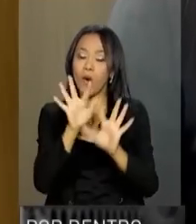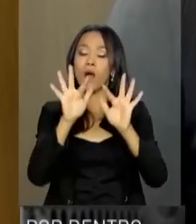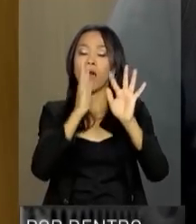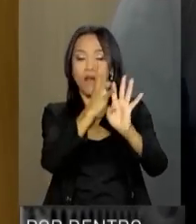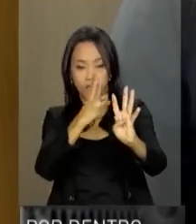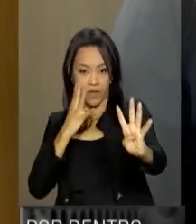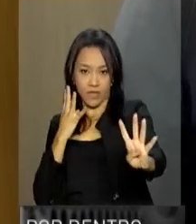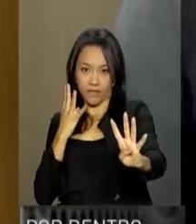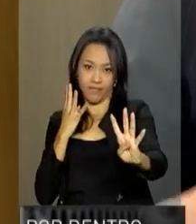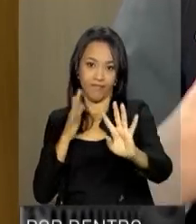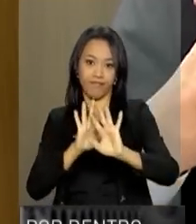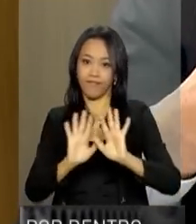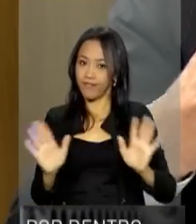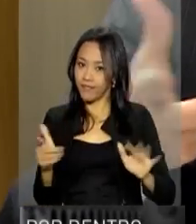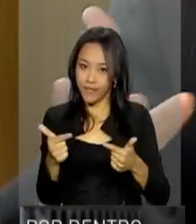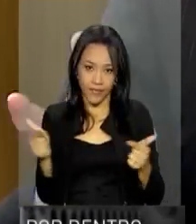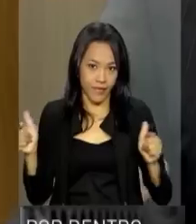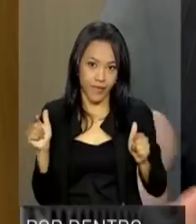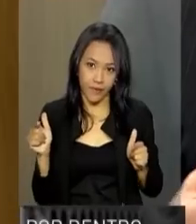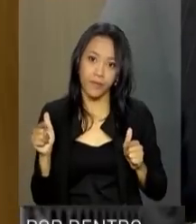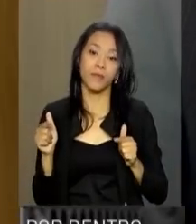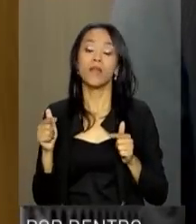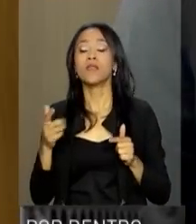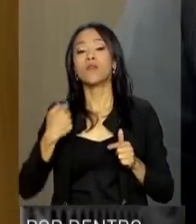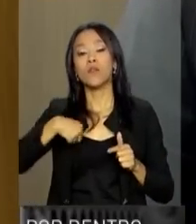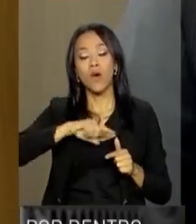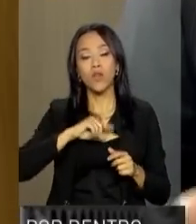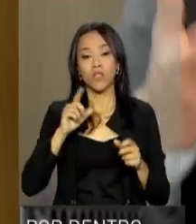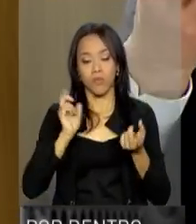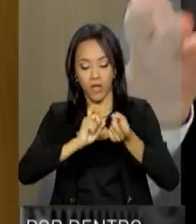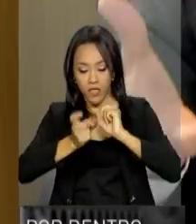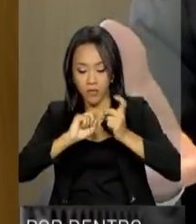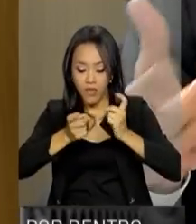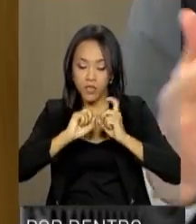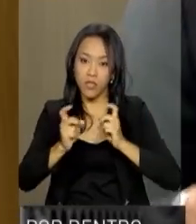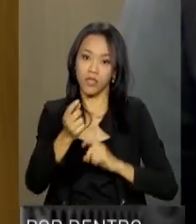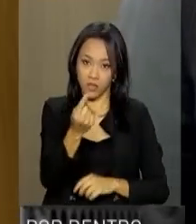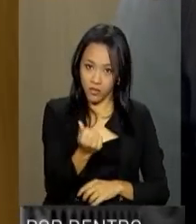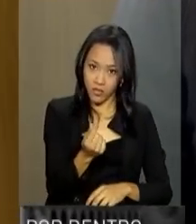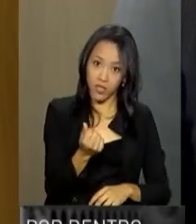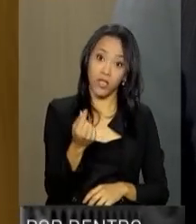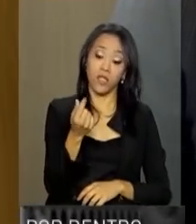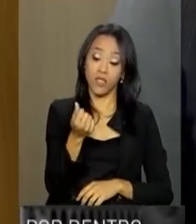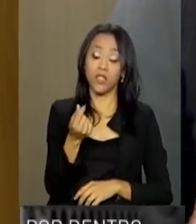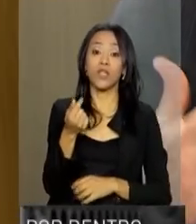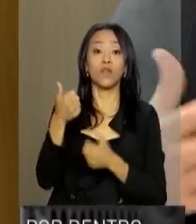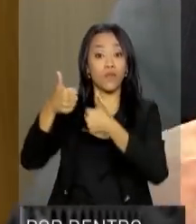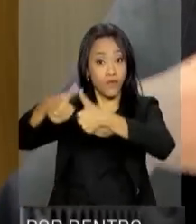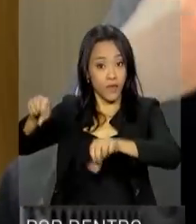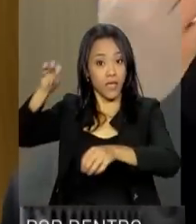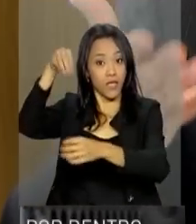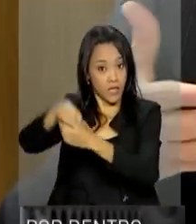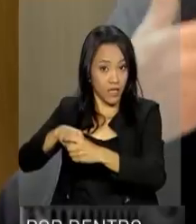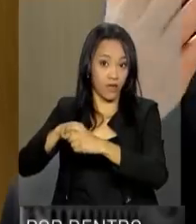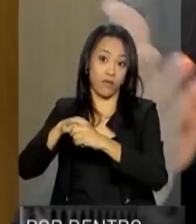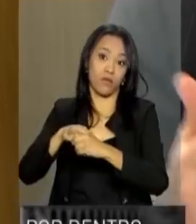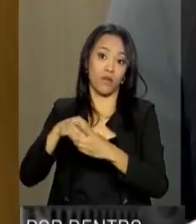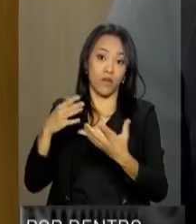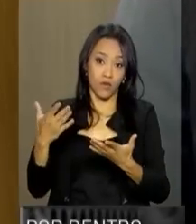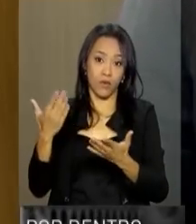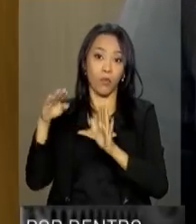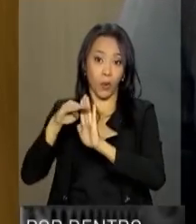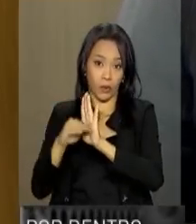família nós estamos sem fio então fazendo uma gestão desses recursos recursos fica no no programa né e nós estamos